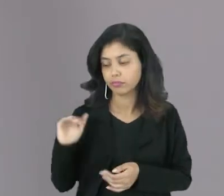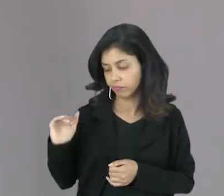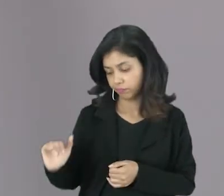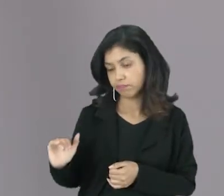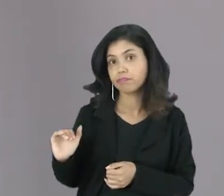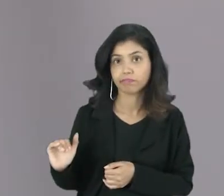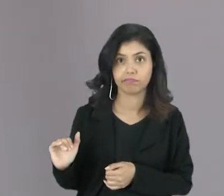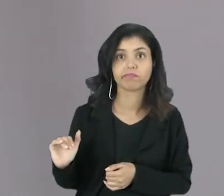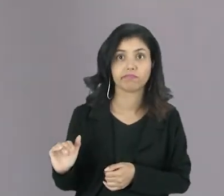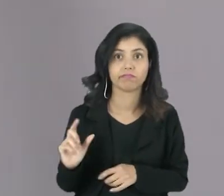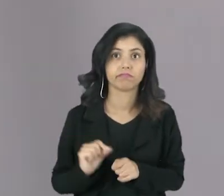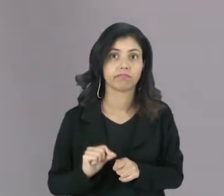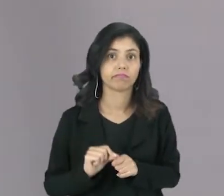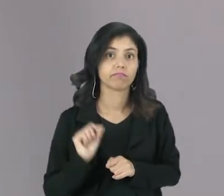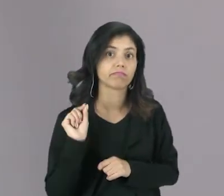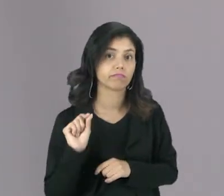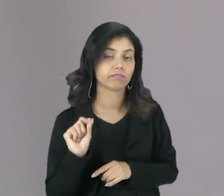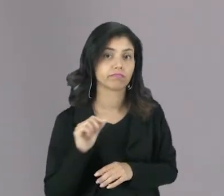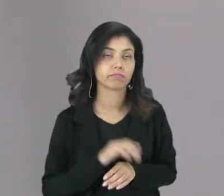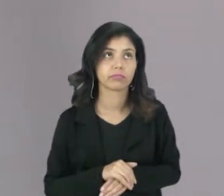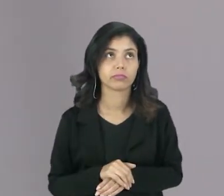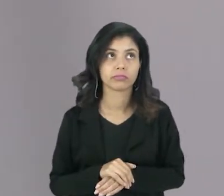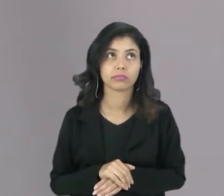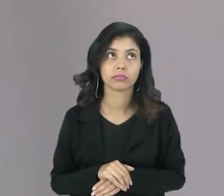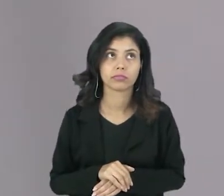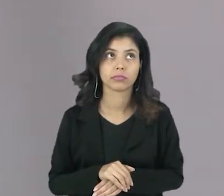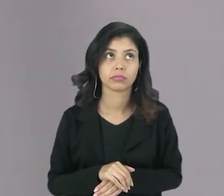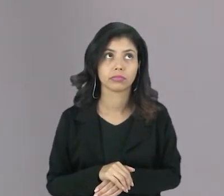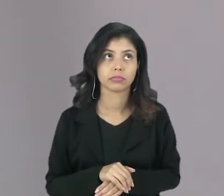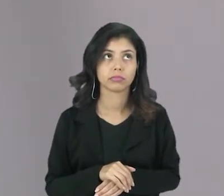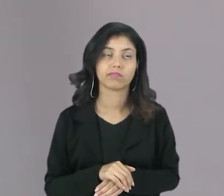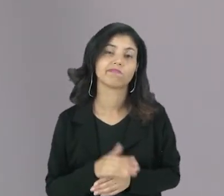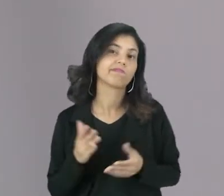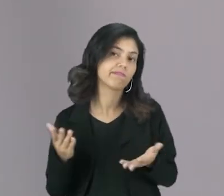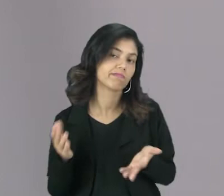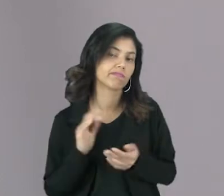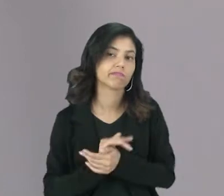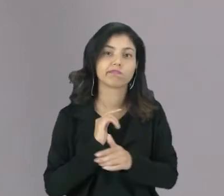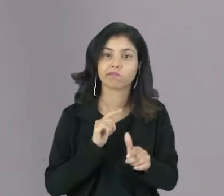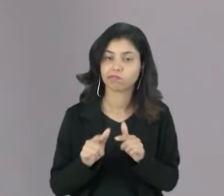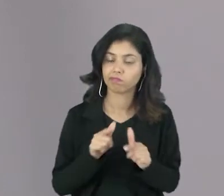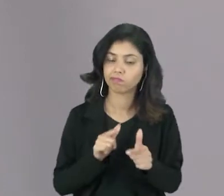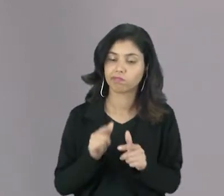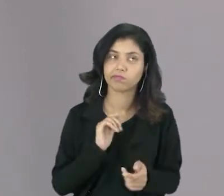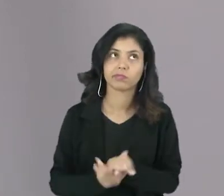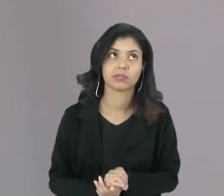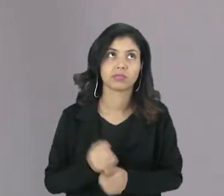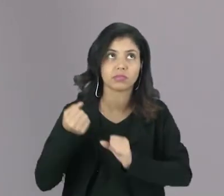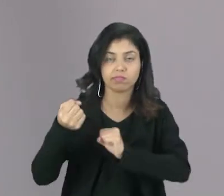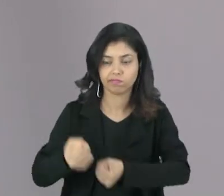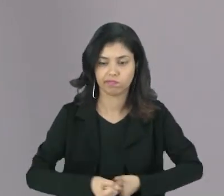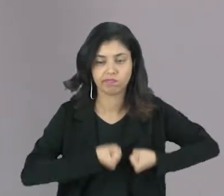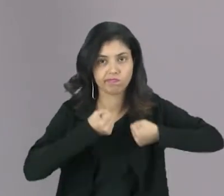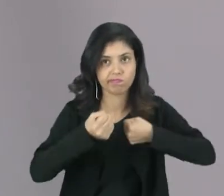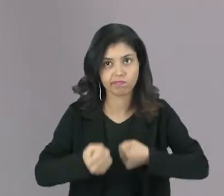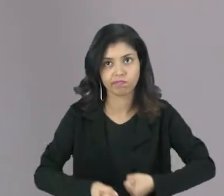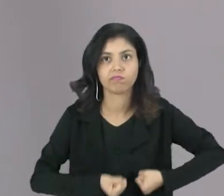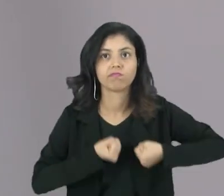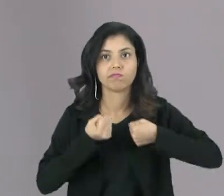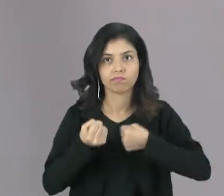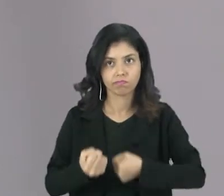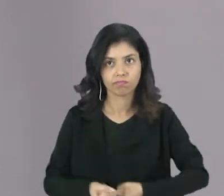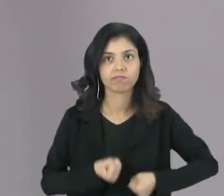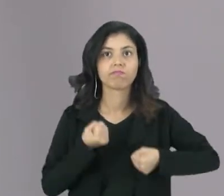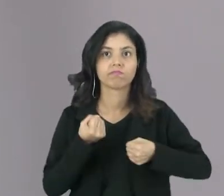pequenininhas estão fazendo o quê que vocês estão fazendo nossa elas estão com uma enxada na mão não é